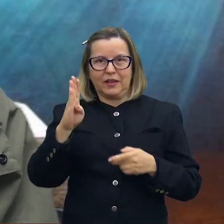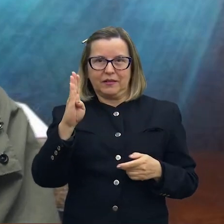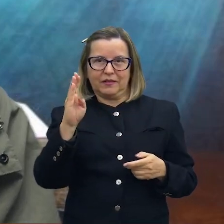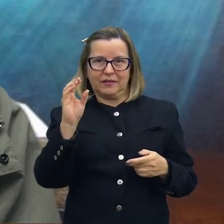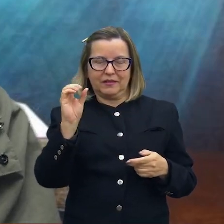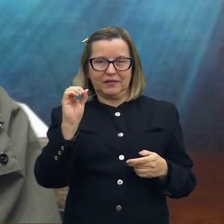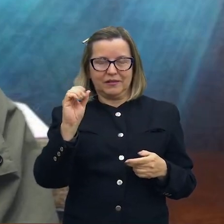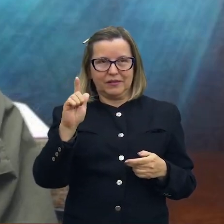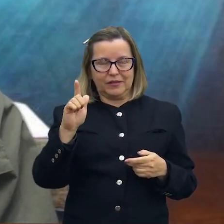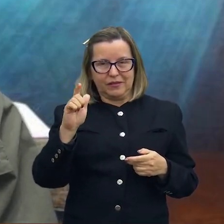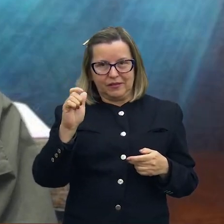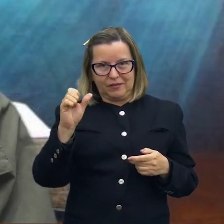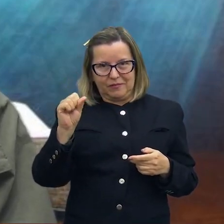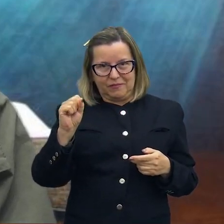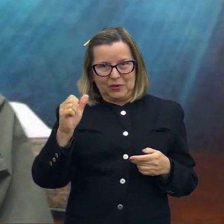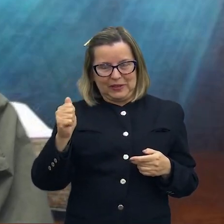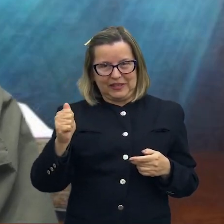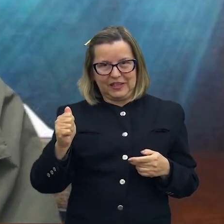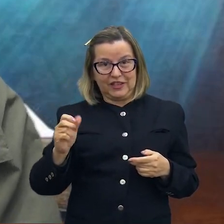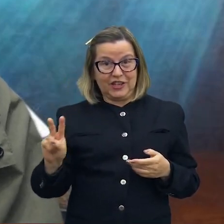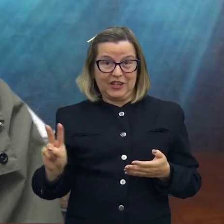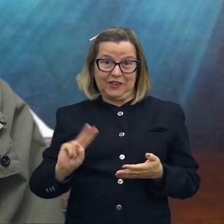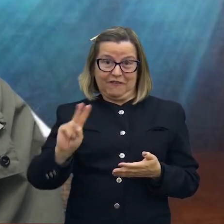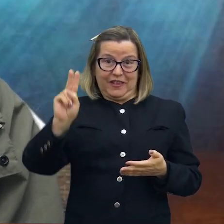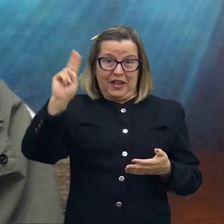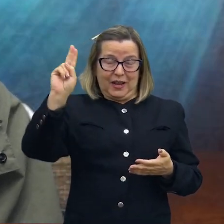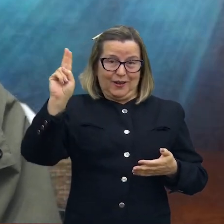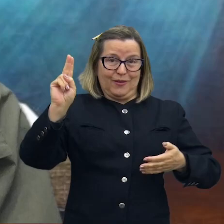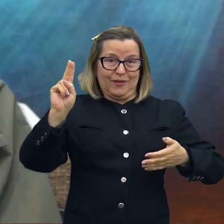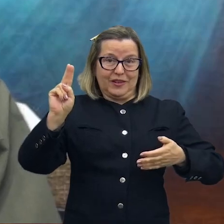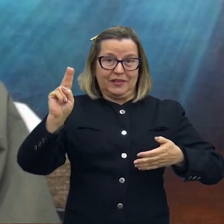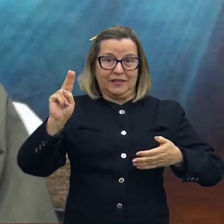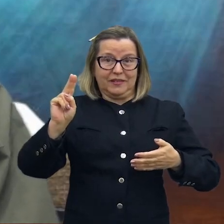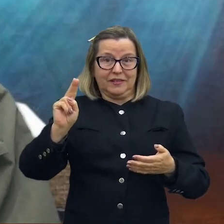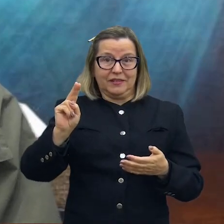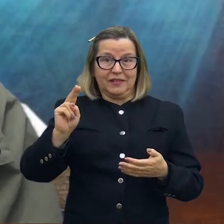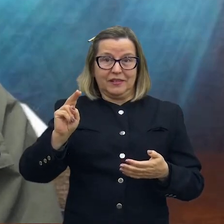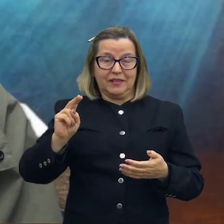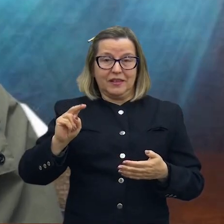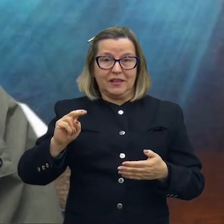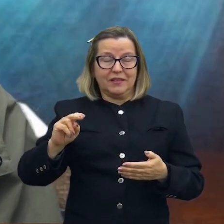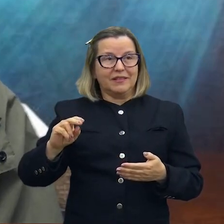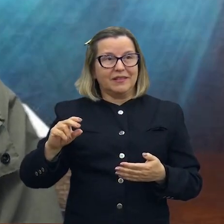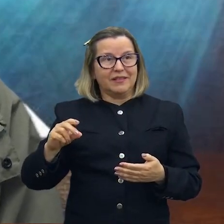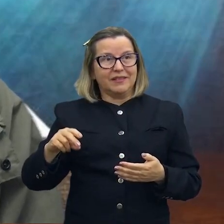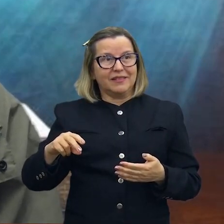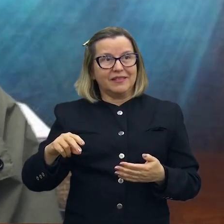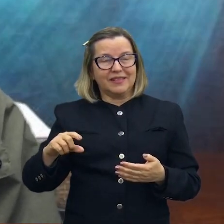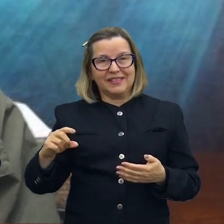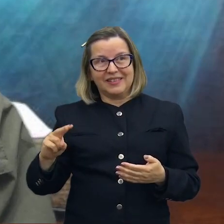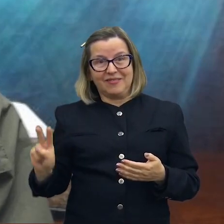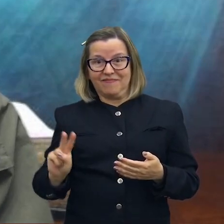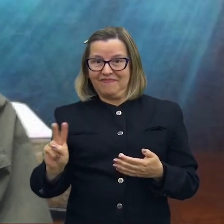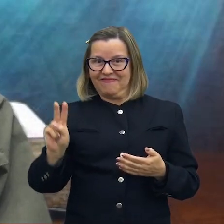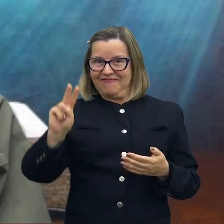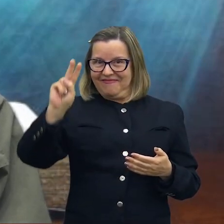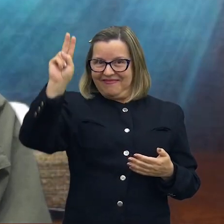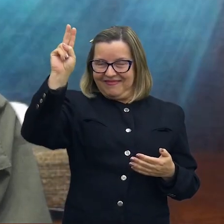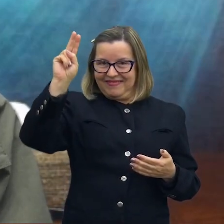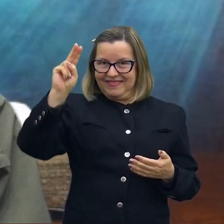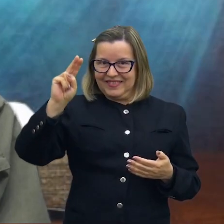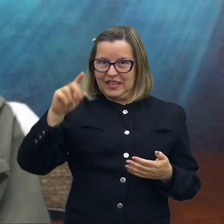Janeiro estava batendo recordes, nunca vistos. Que até o meio do ano ela ia chegar a 300 mil pontos, a Bolsa de